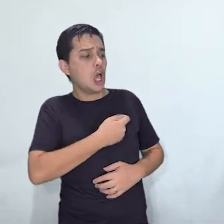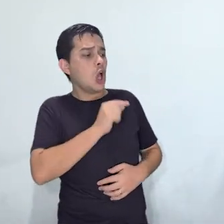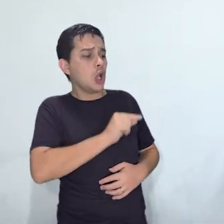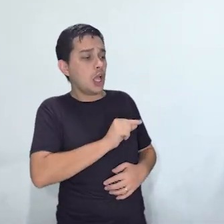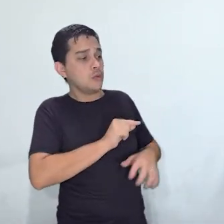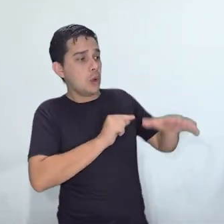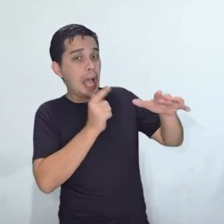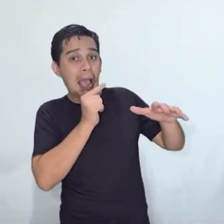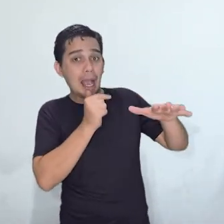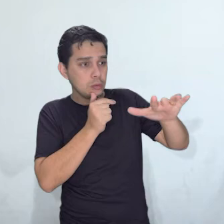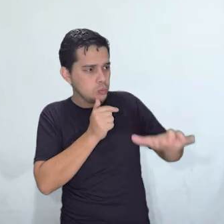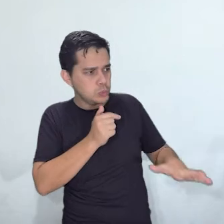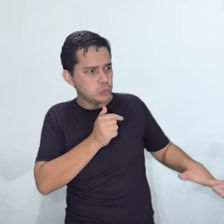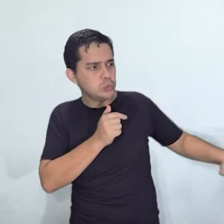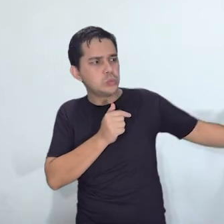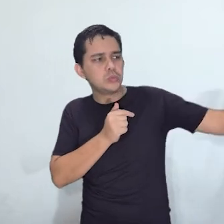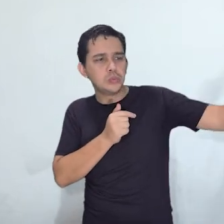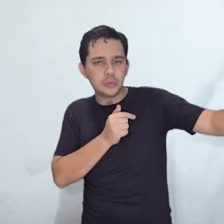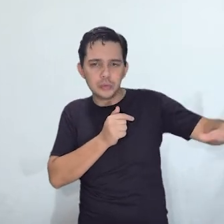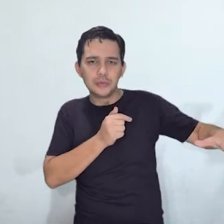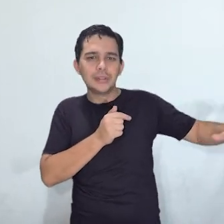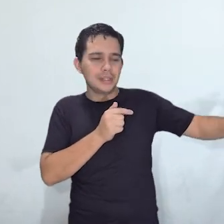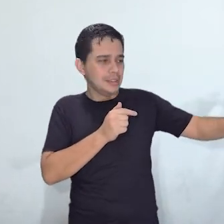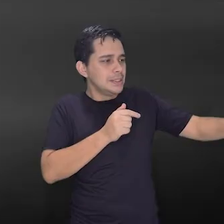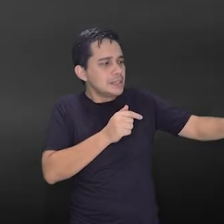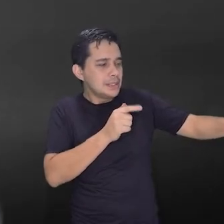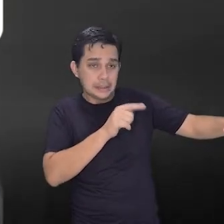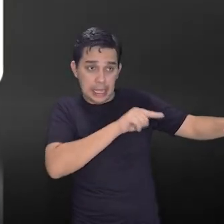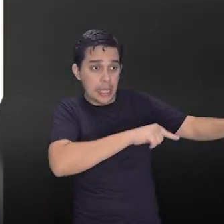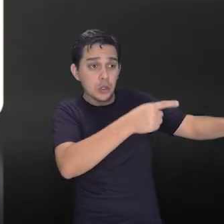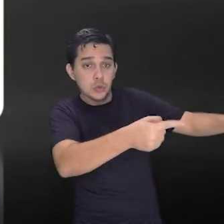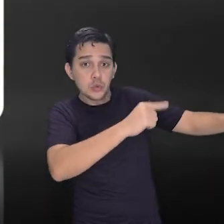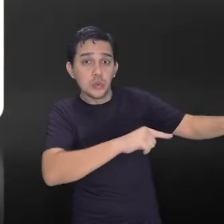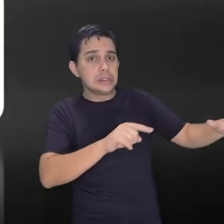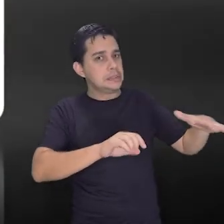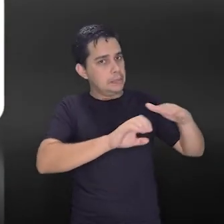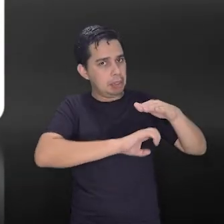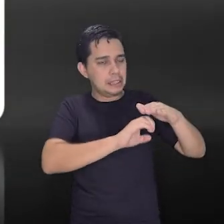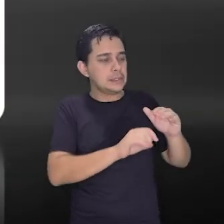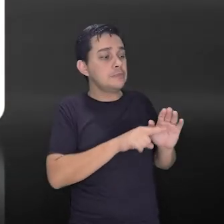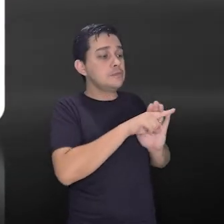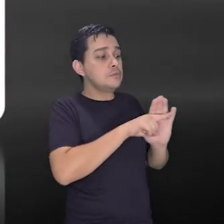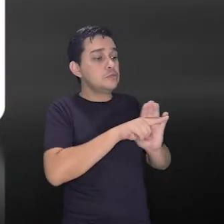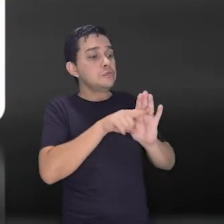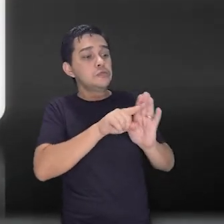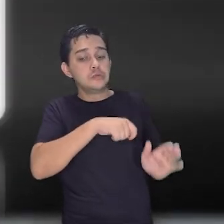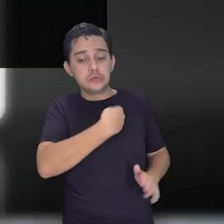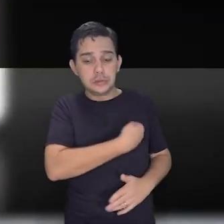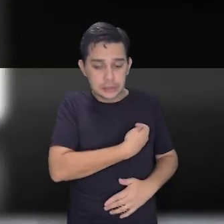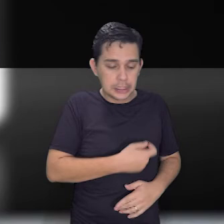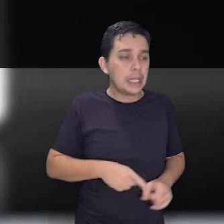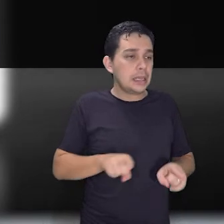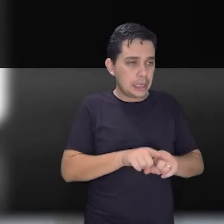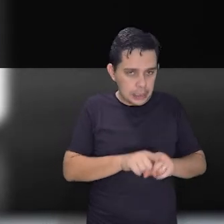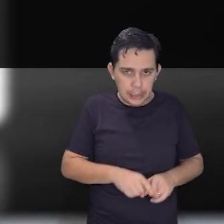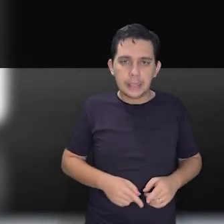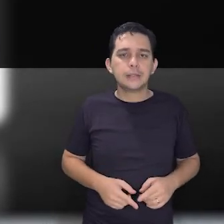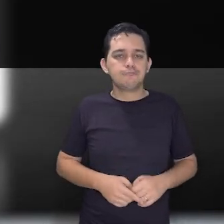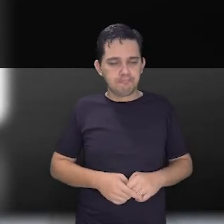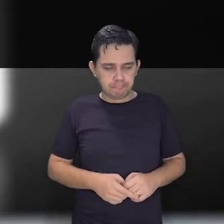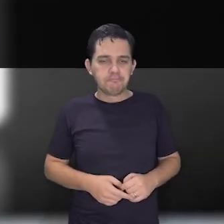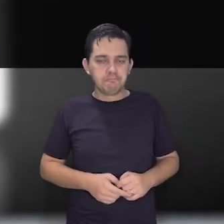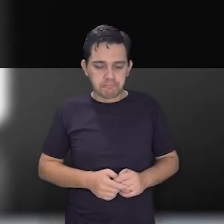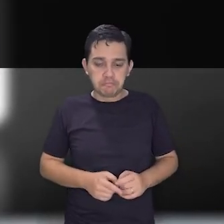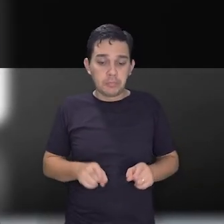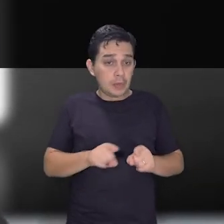fiscalizar tanto a Águas de Utunaíba quanto a Prolagos, razão pela qual o Ministério Público, através do Grupo Temático Segurança Hídrica, demandou todas